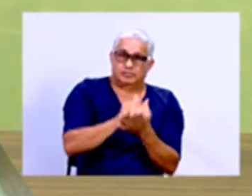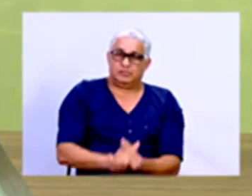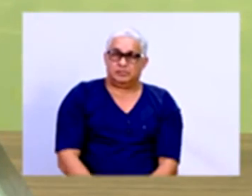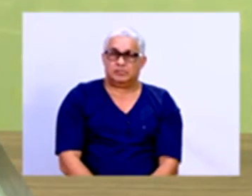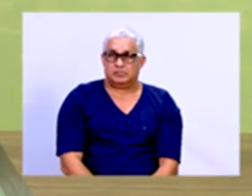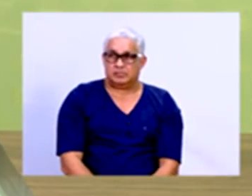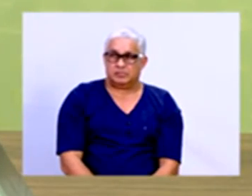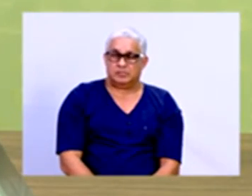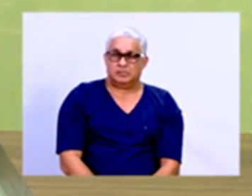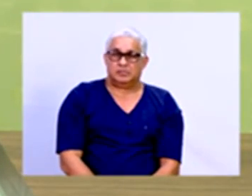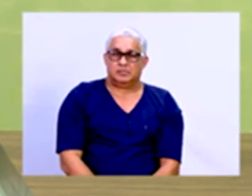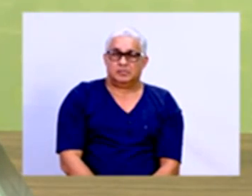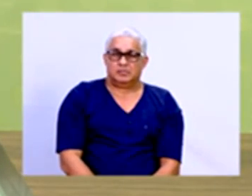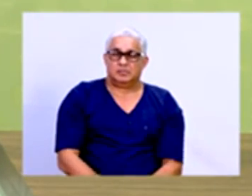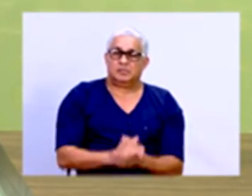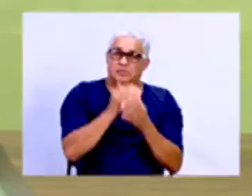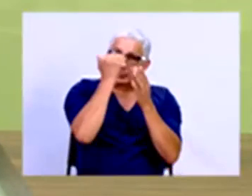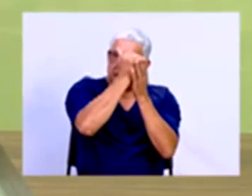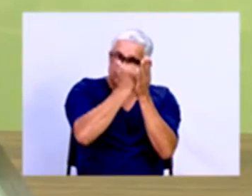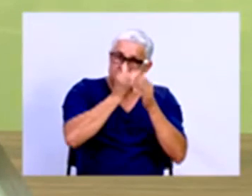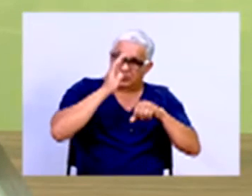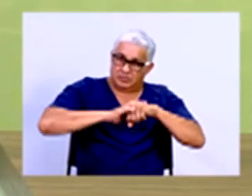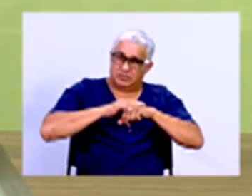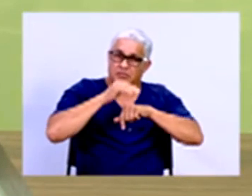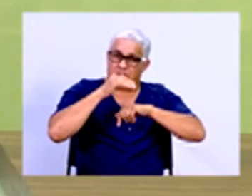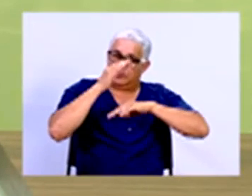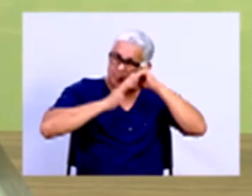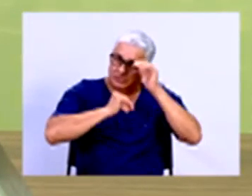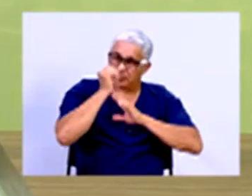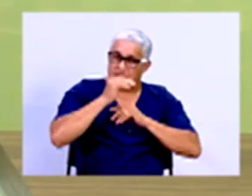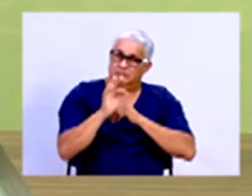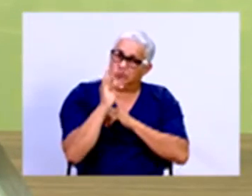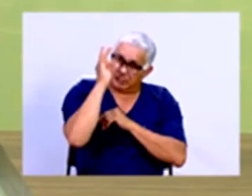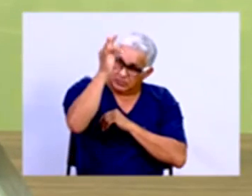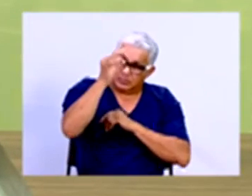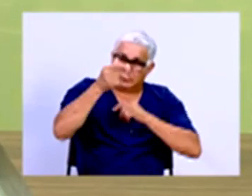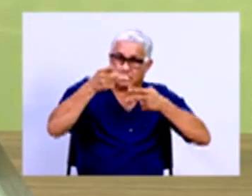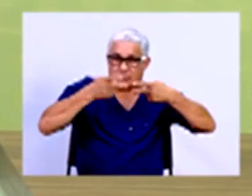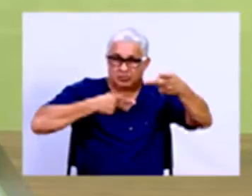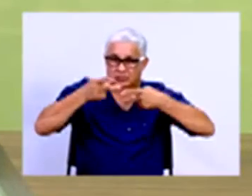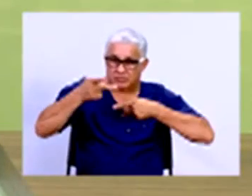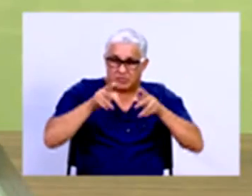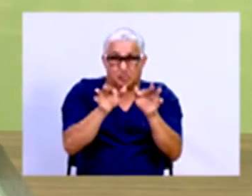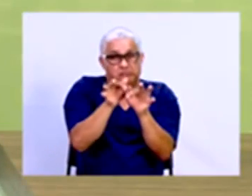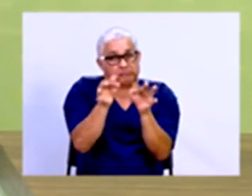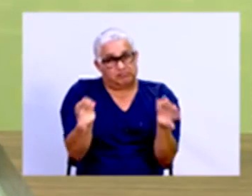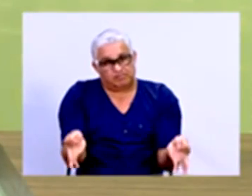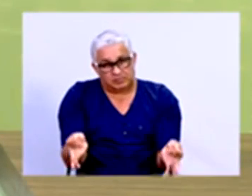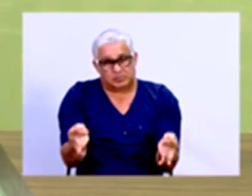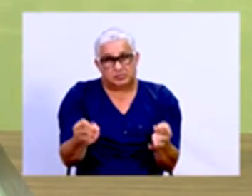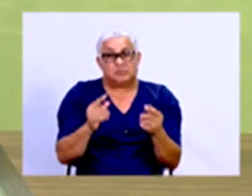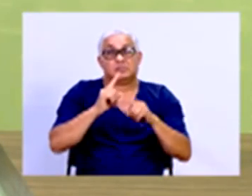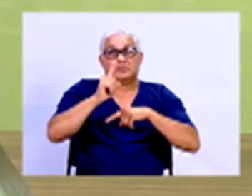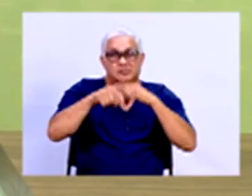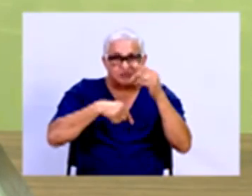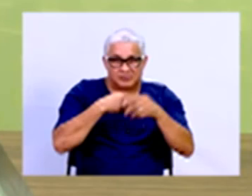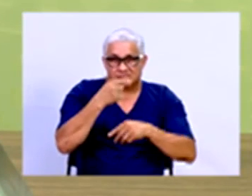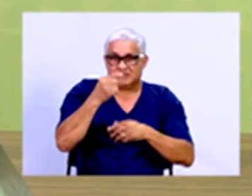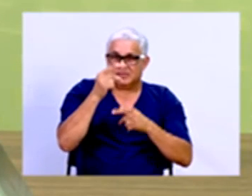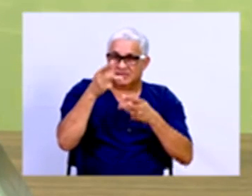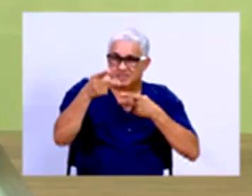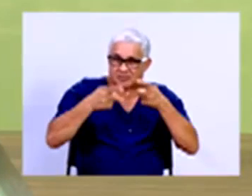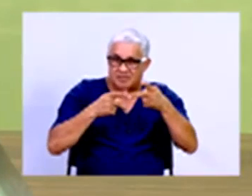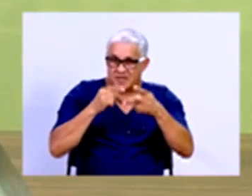da caminhada de programação de vocês, né, para poder seguir projetos de pequenos, né, inicialmente pequenos, depois médio e